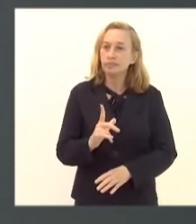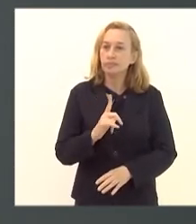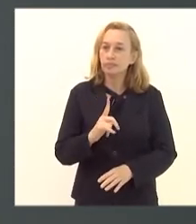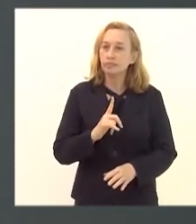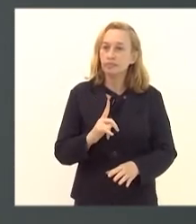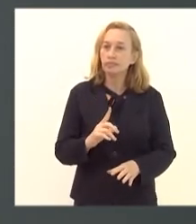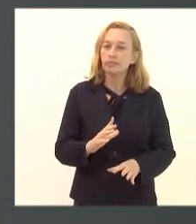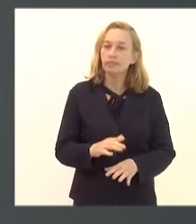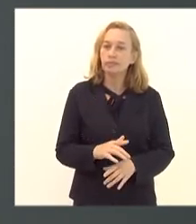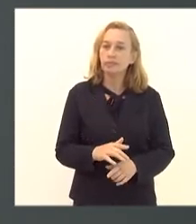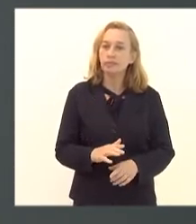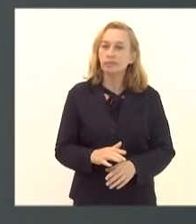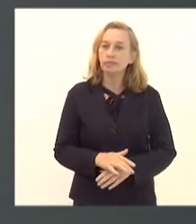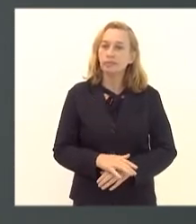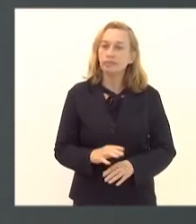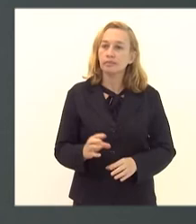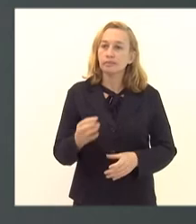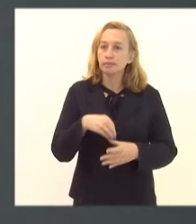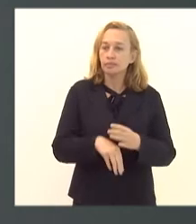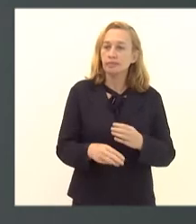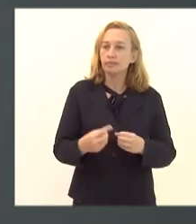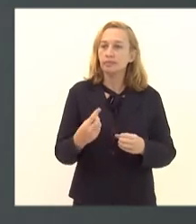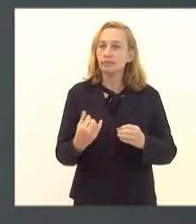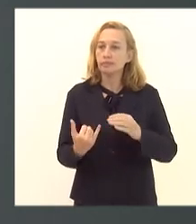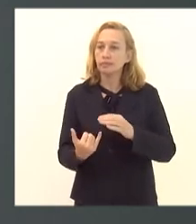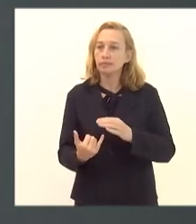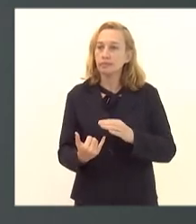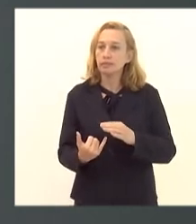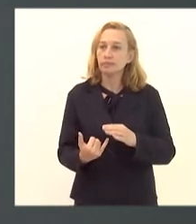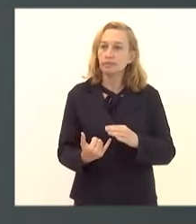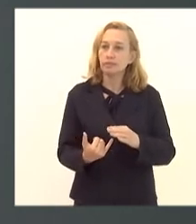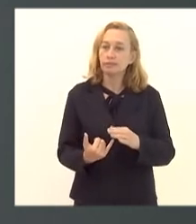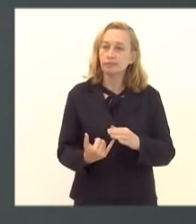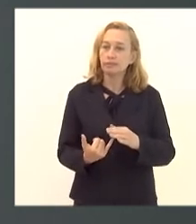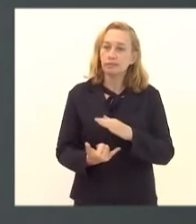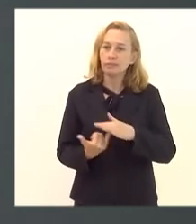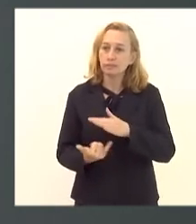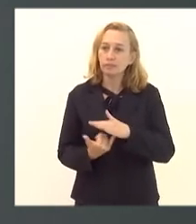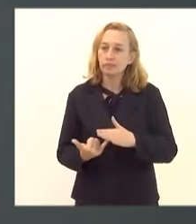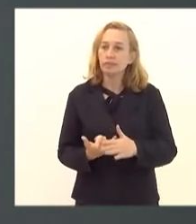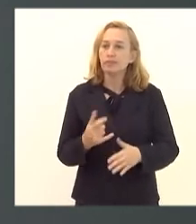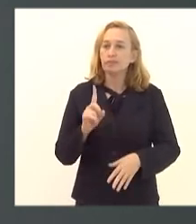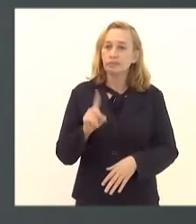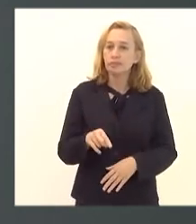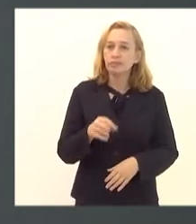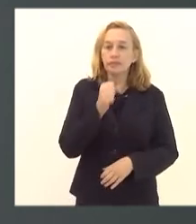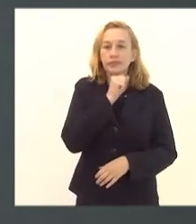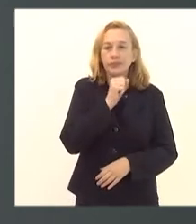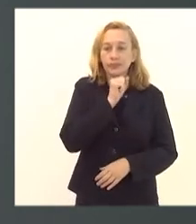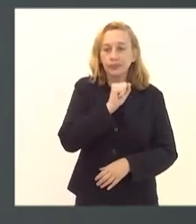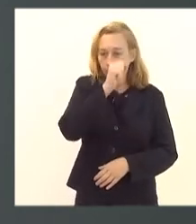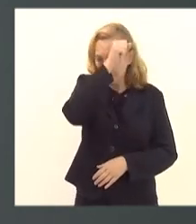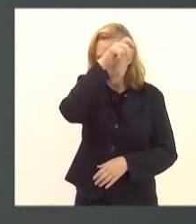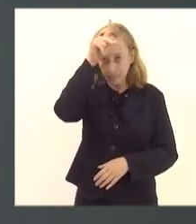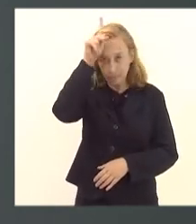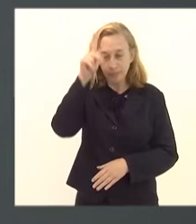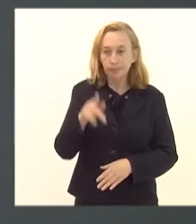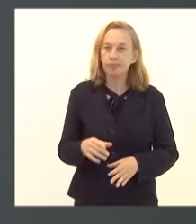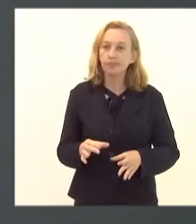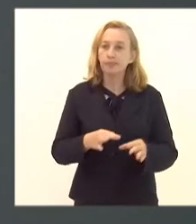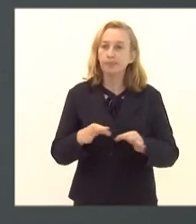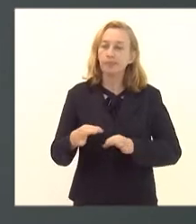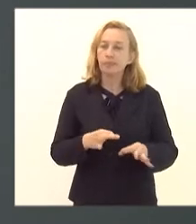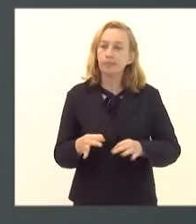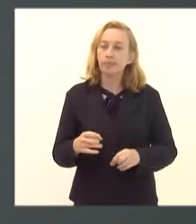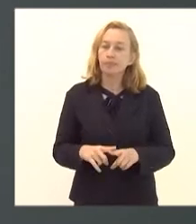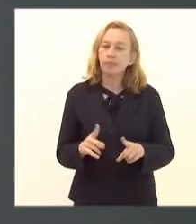isso. do... Esse do canal Itajuru é bem antigo. Isso. O Registro Viegas, na verdade, ele é antigo na prefeitura, é um projeto bem antigo na prefeitura, mas